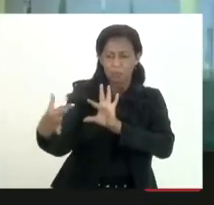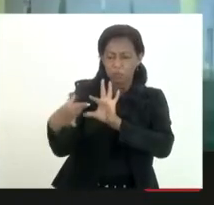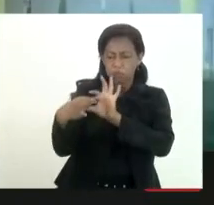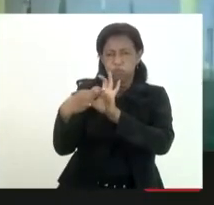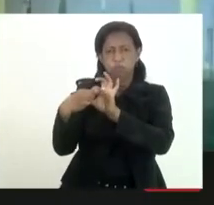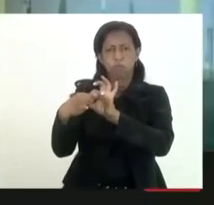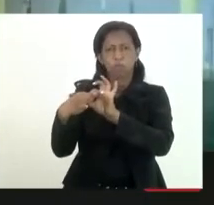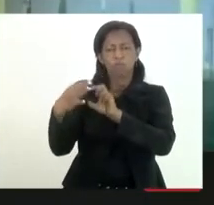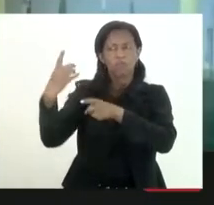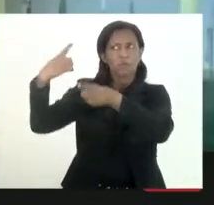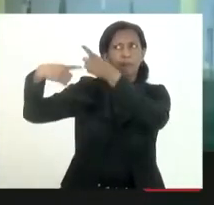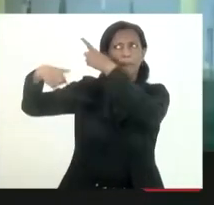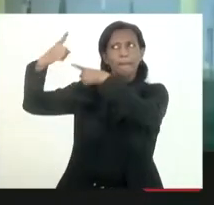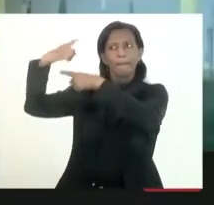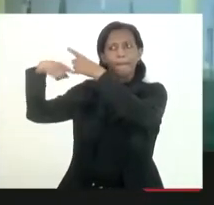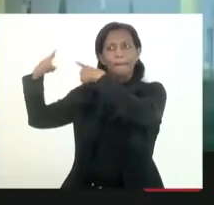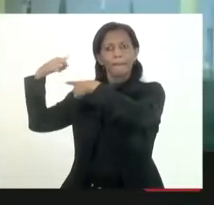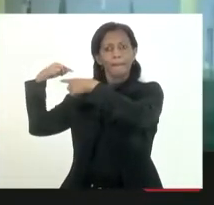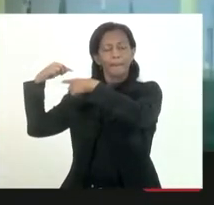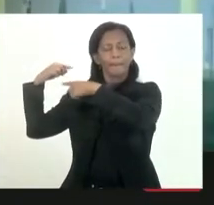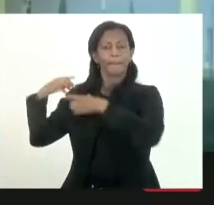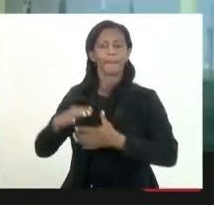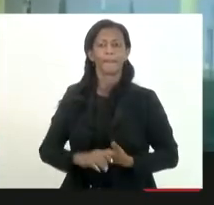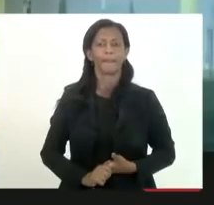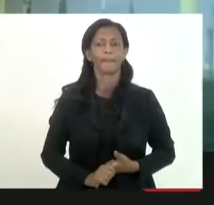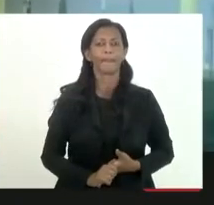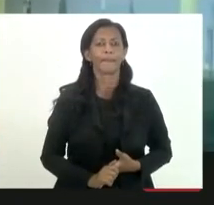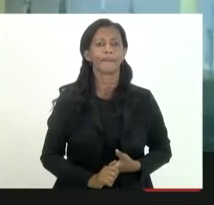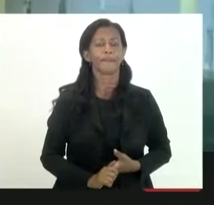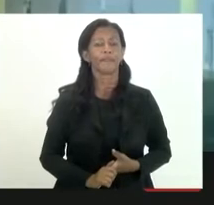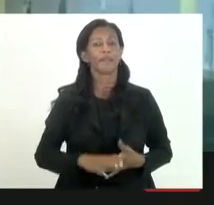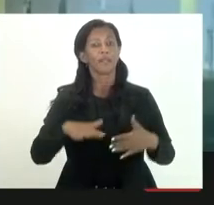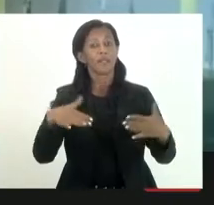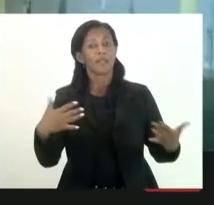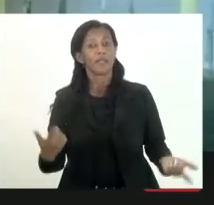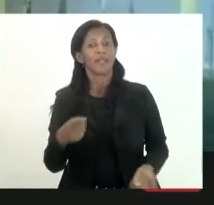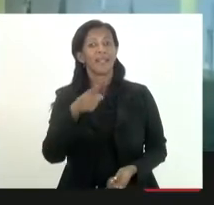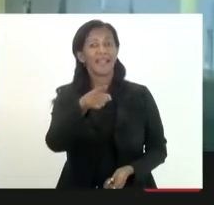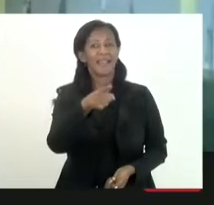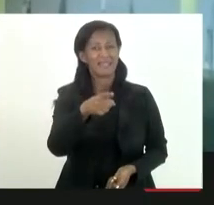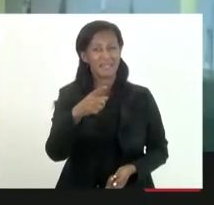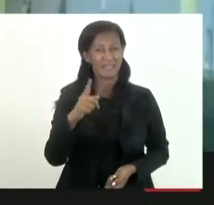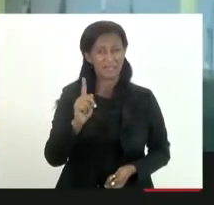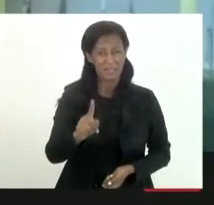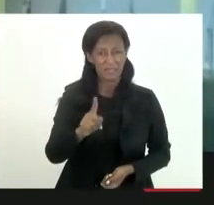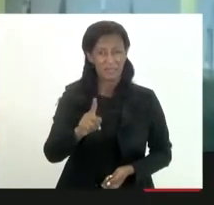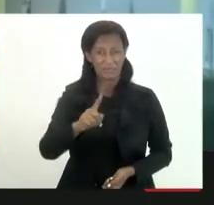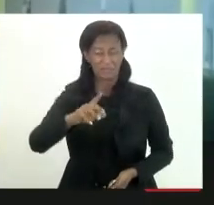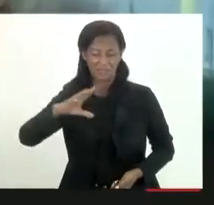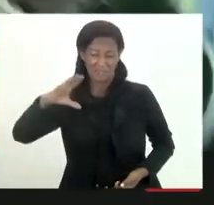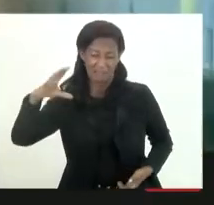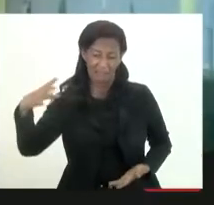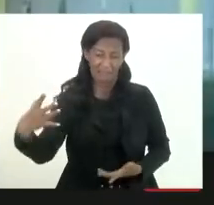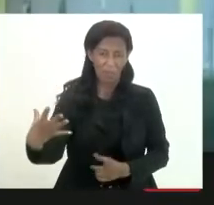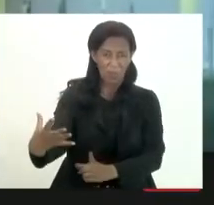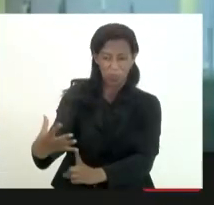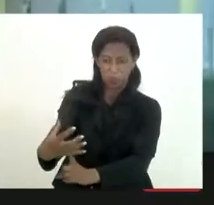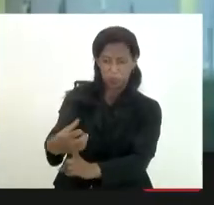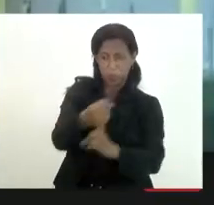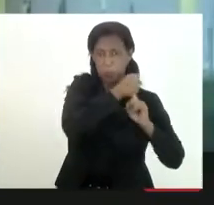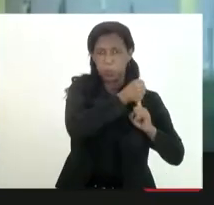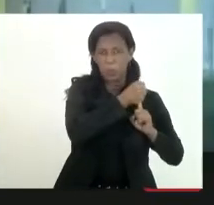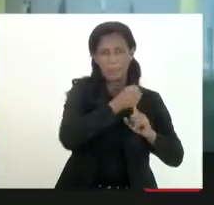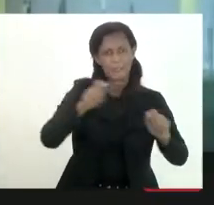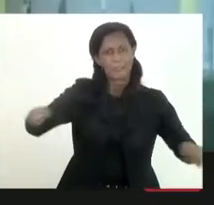sua ancestralidade. E aí você é apeado daquele espaço, você tem aquele